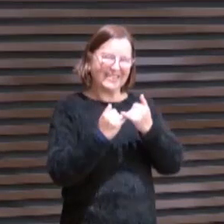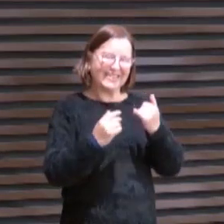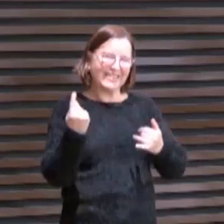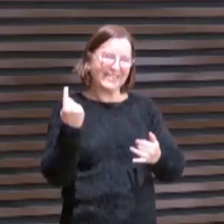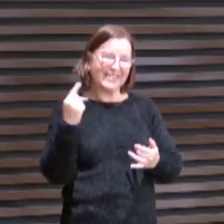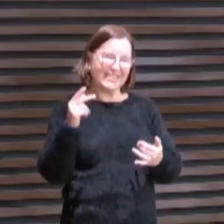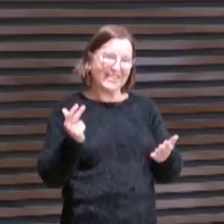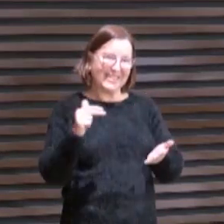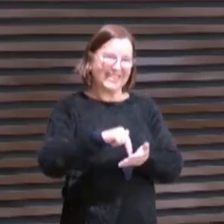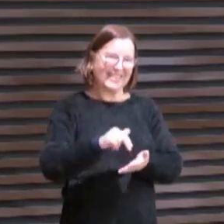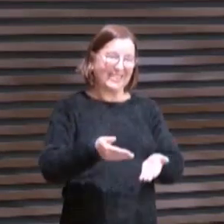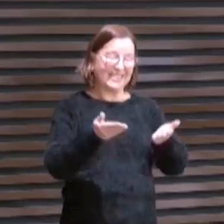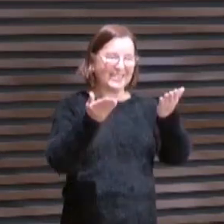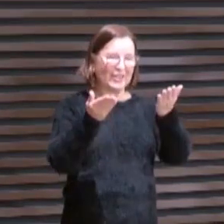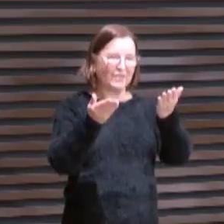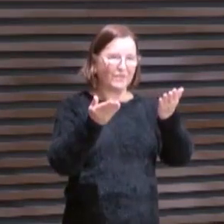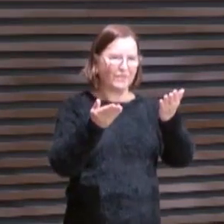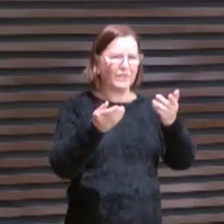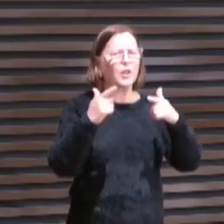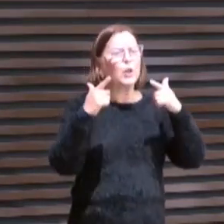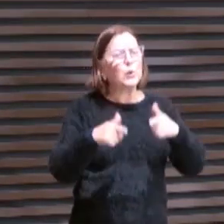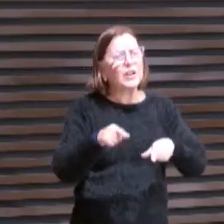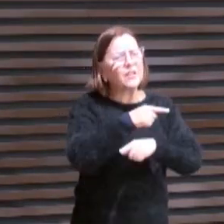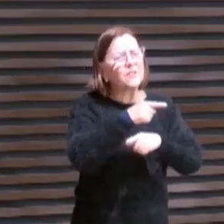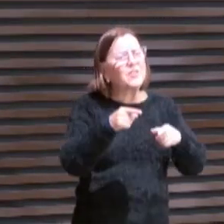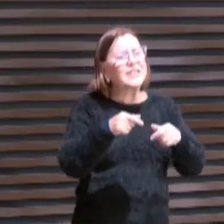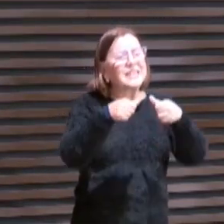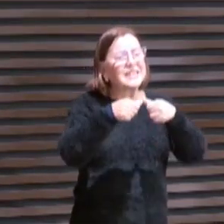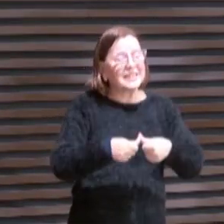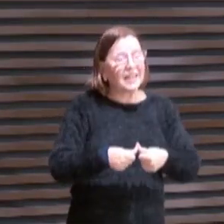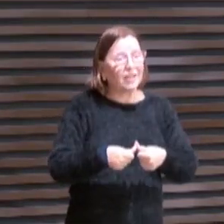sua ressurreição. Onde é que você estava quando Jesus morreu?